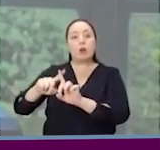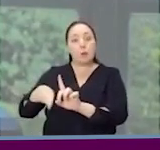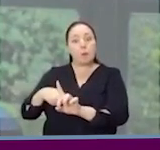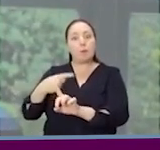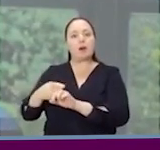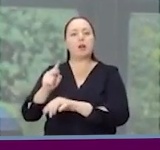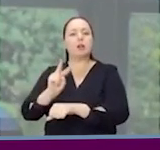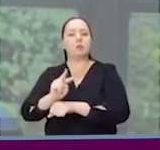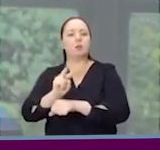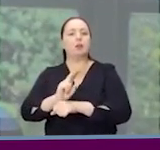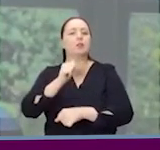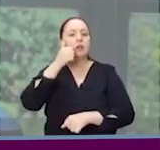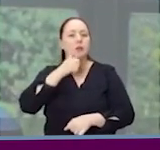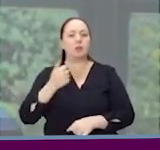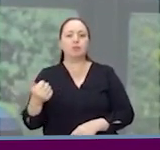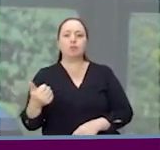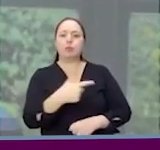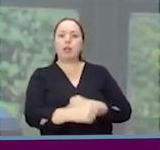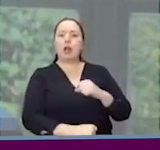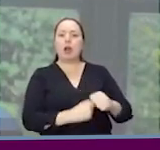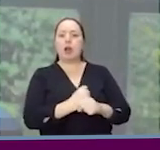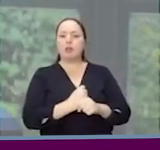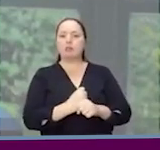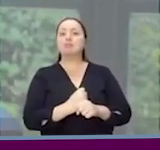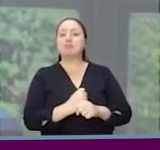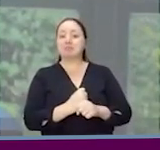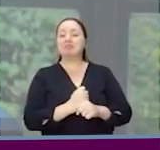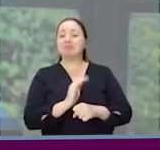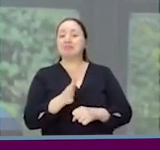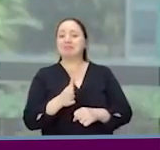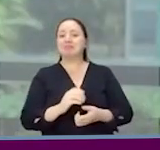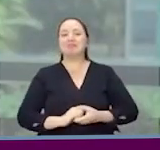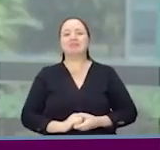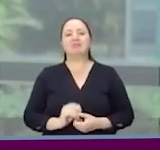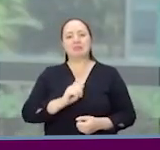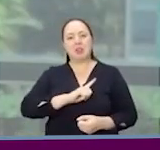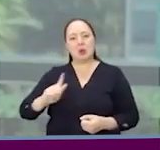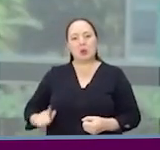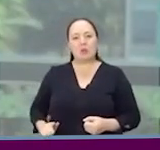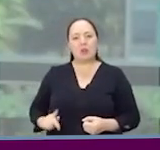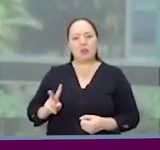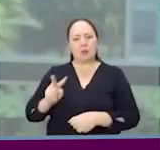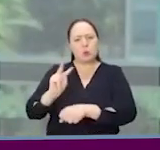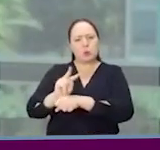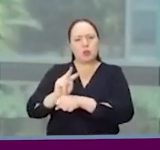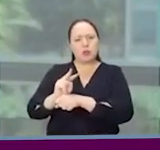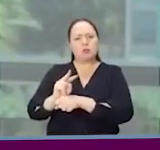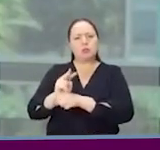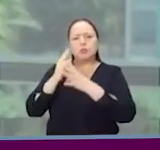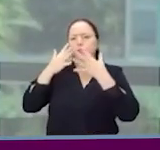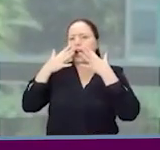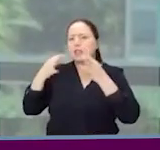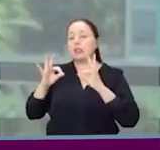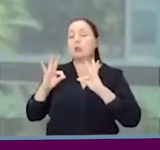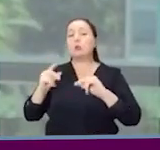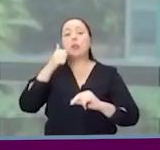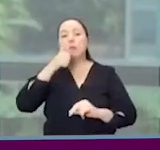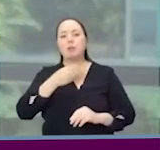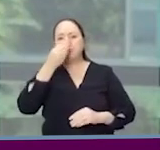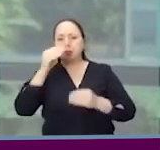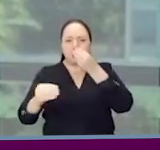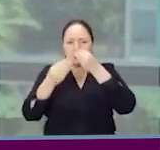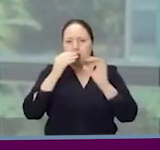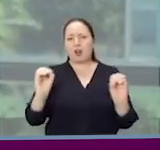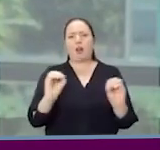5 vezes mais na proteção da mulher que nos anos anteriores. O governo vem cuidando de todas as mulheres, não